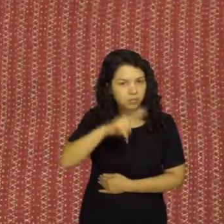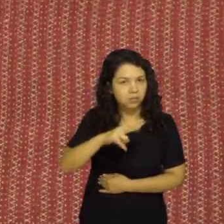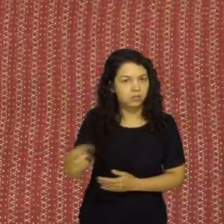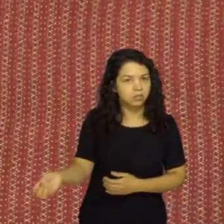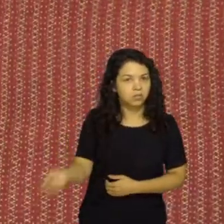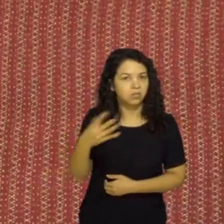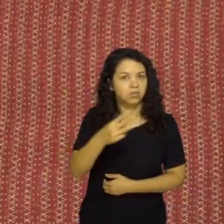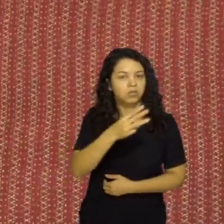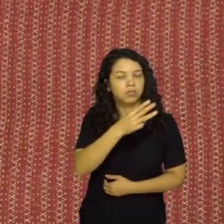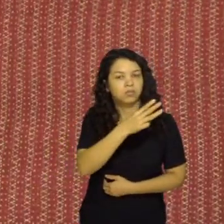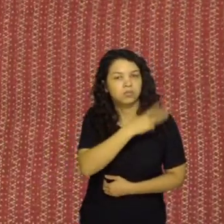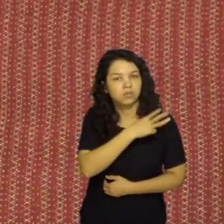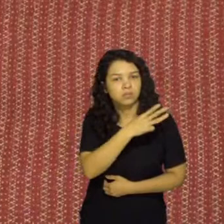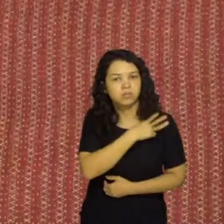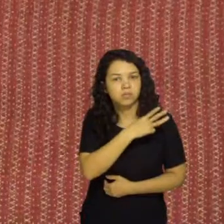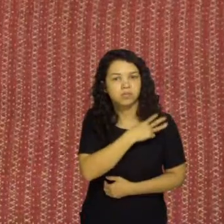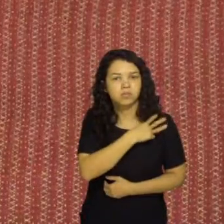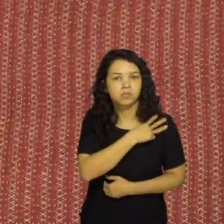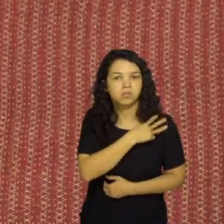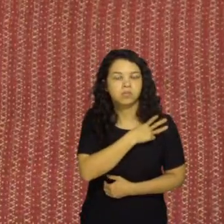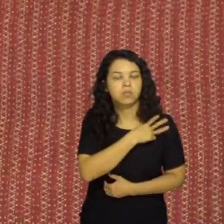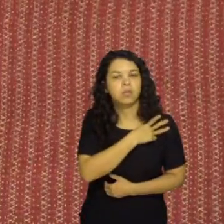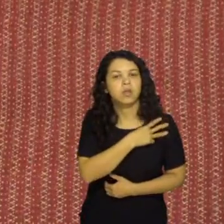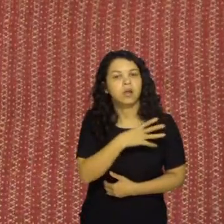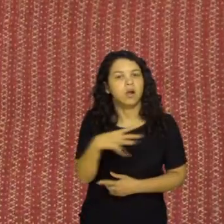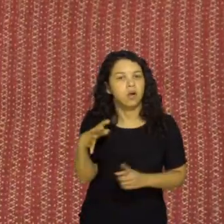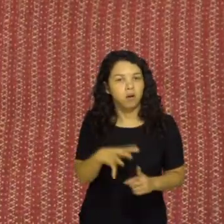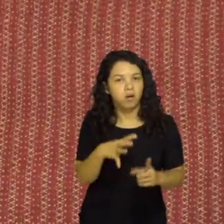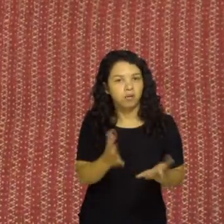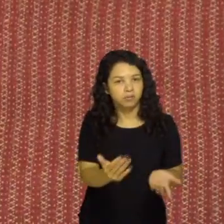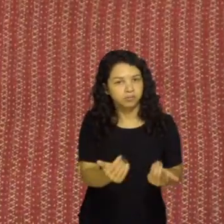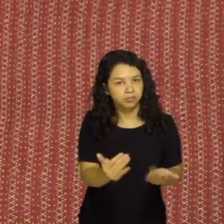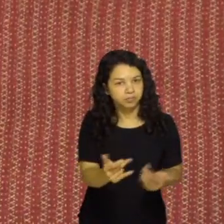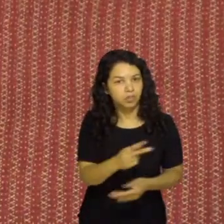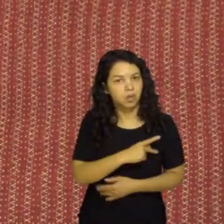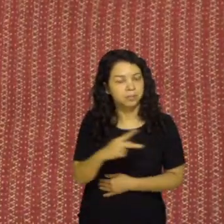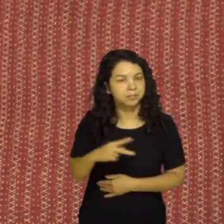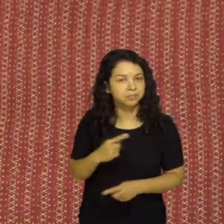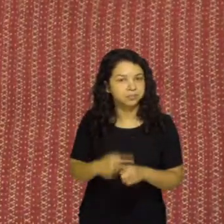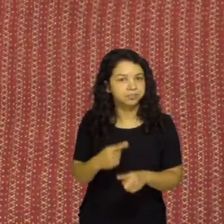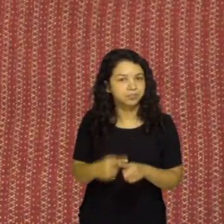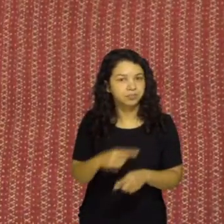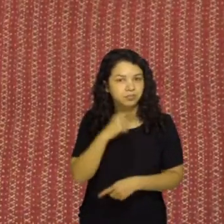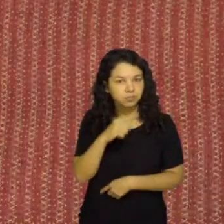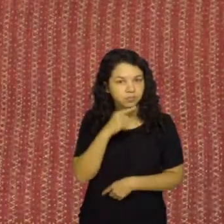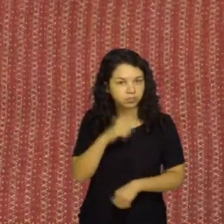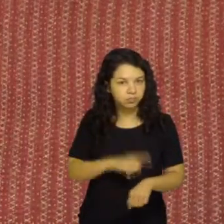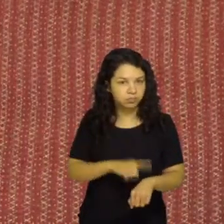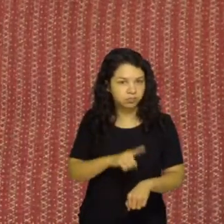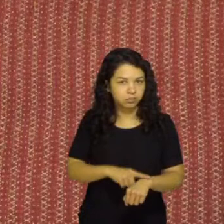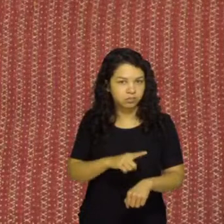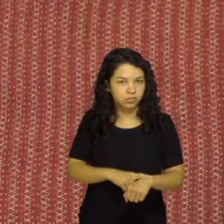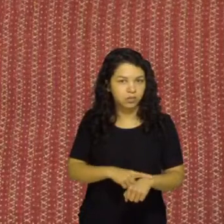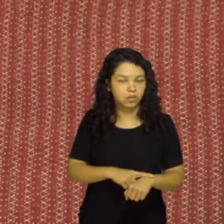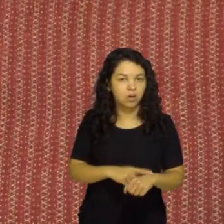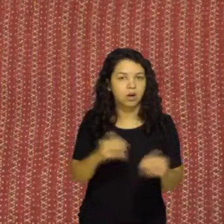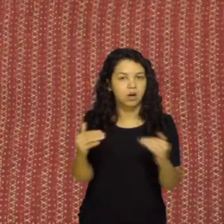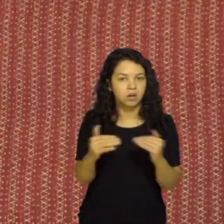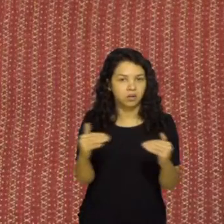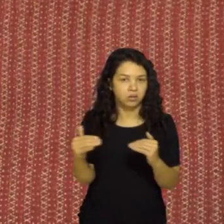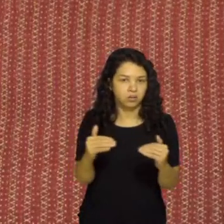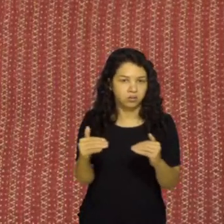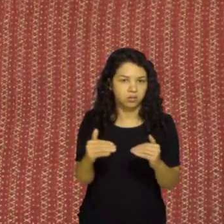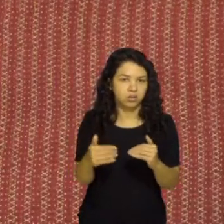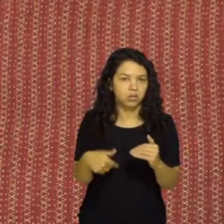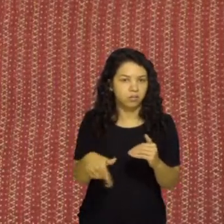médio, que impacta diretamente na vida dos jovens da rede pública, porque não conseguem horário suficiente, ou carga horária suficiente